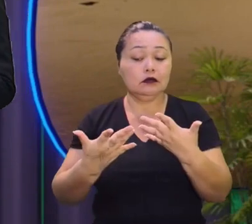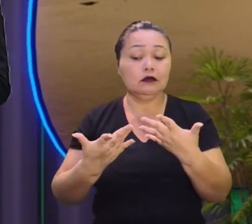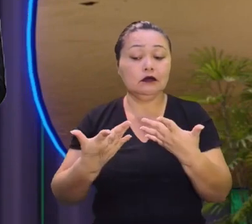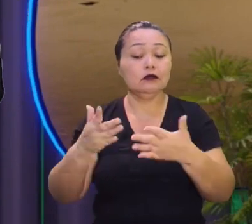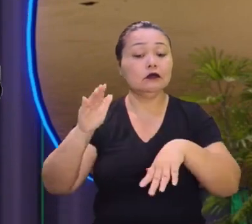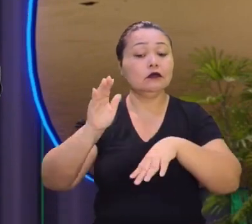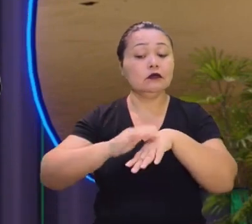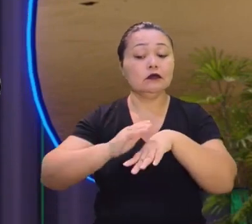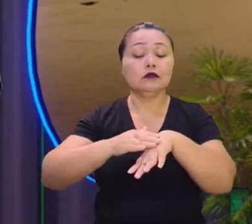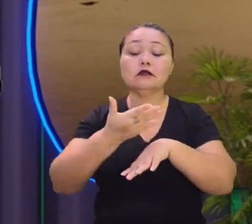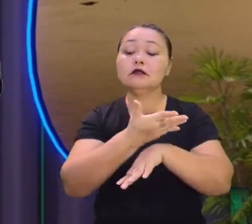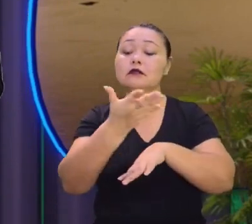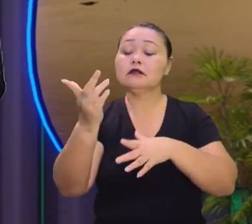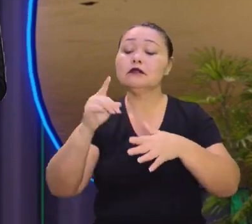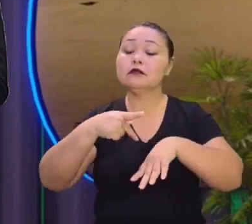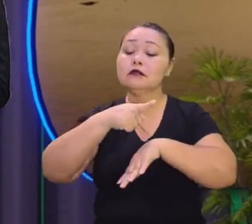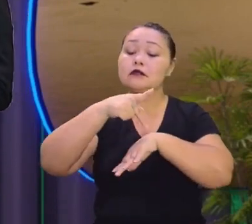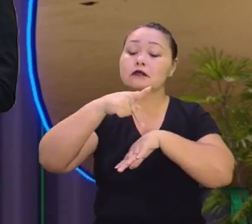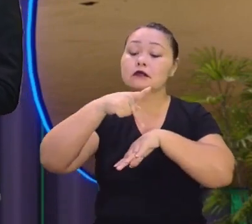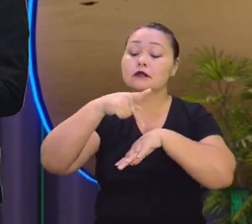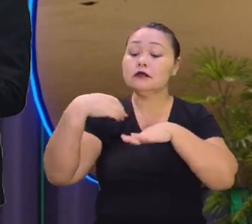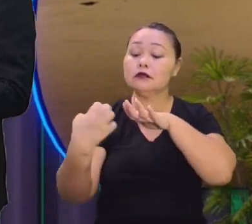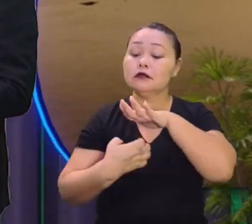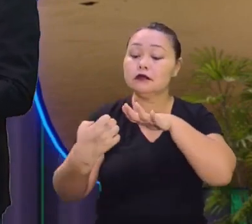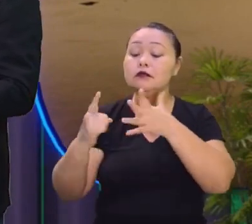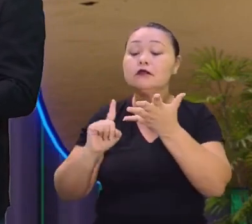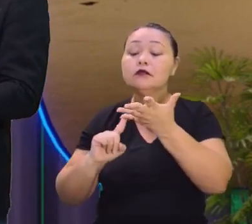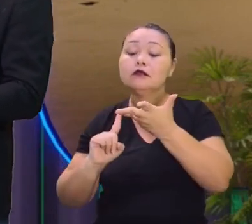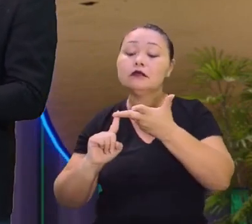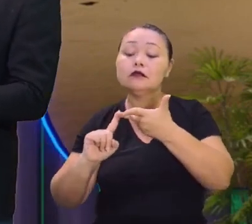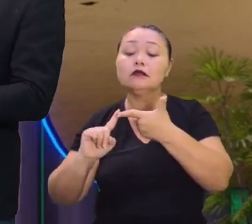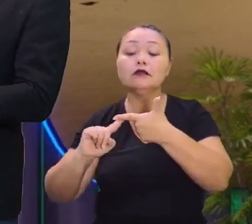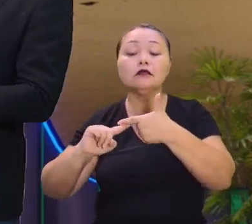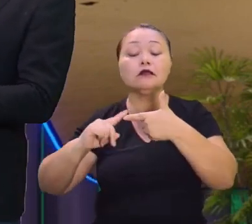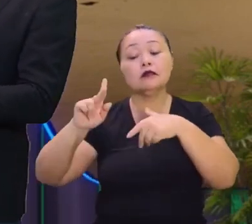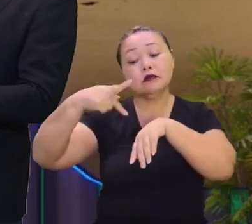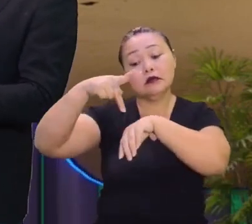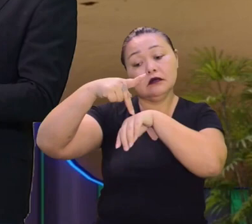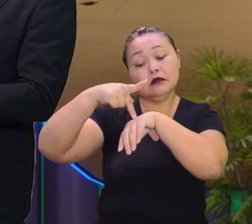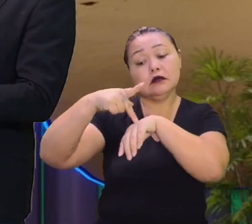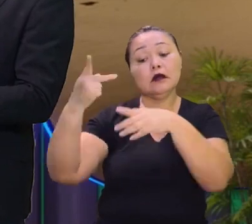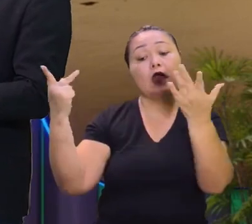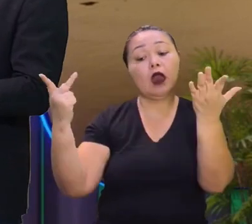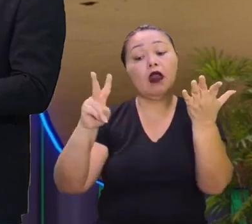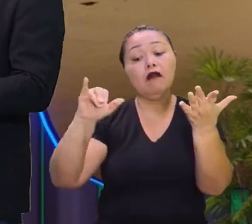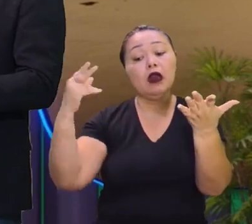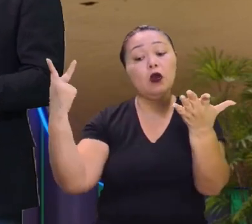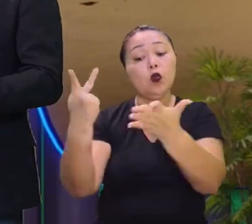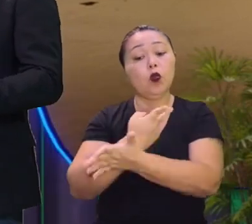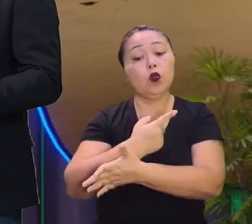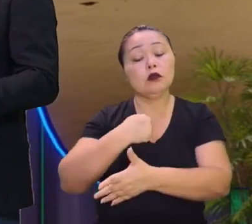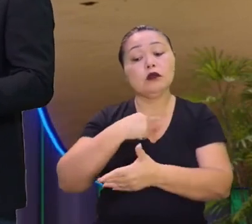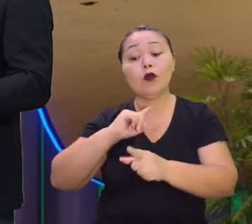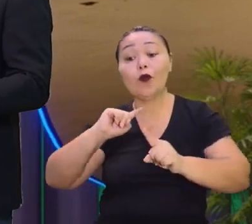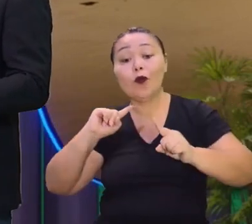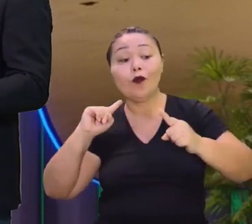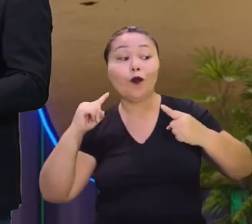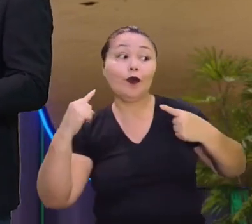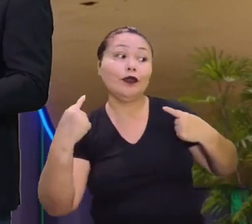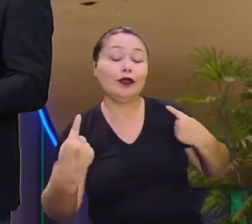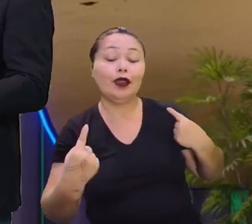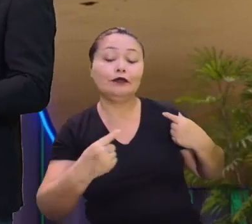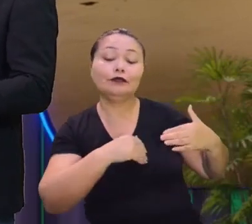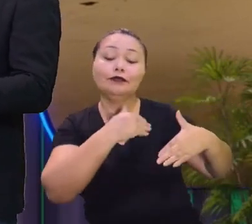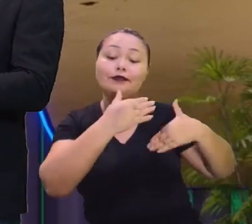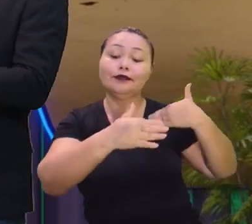deixa nas mãos das multinacionais essa atividade, vai acontecer o contrário do desenvolvimento